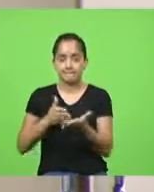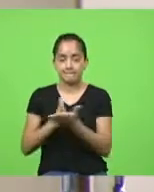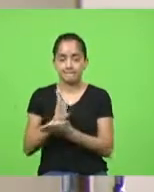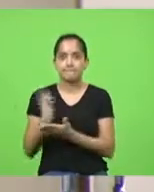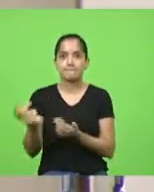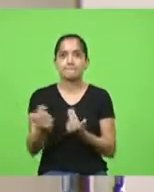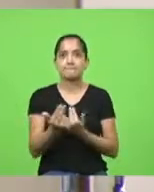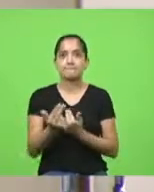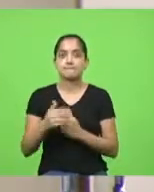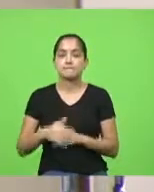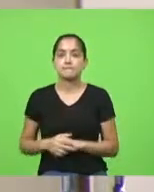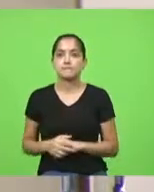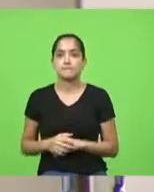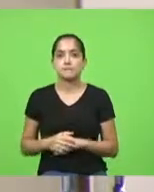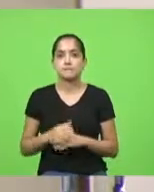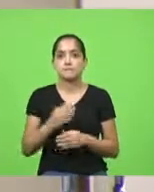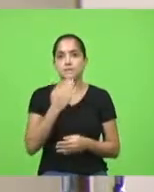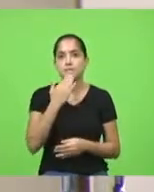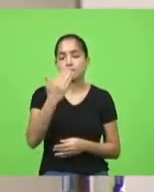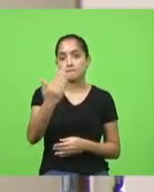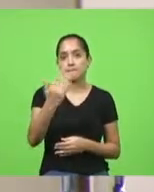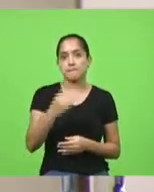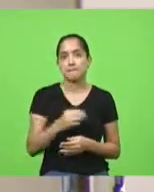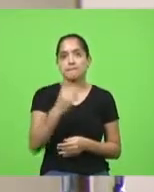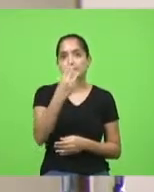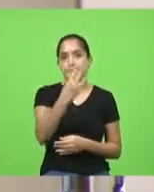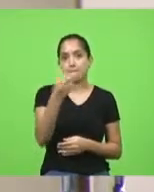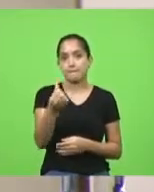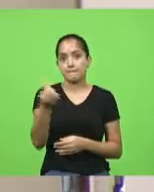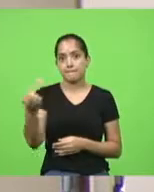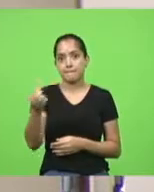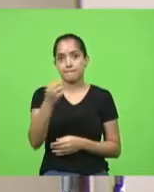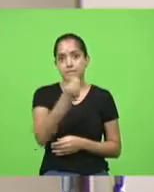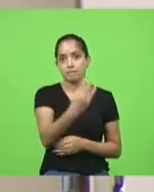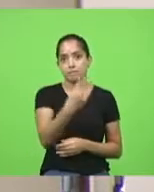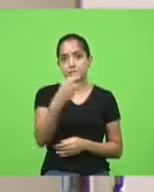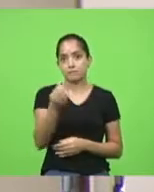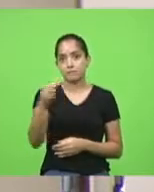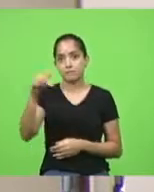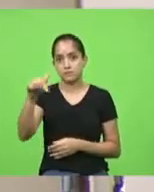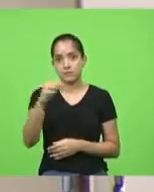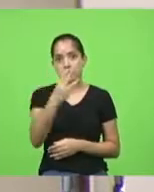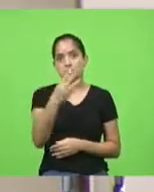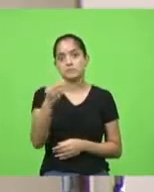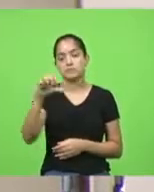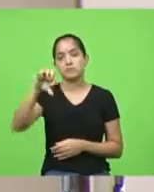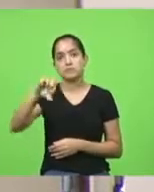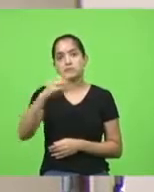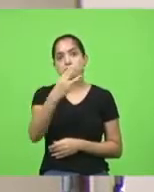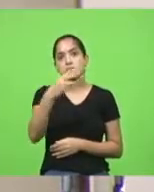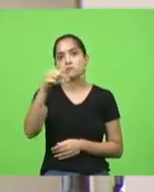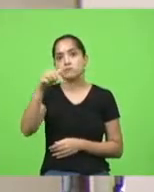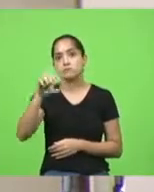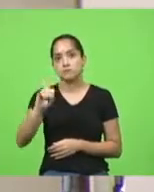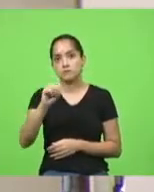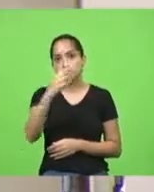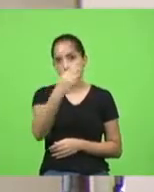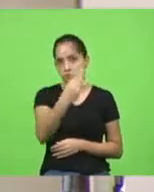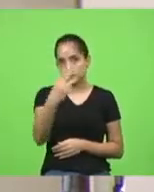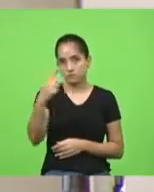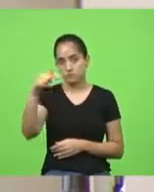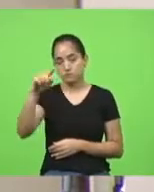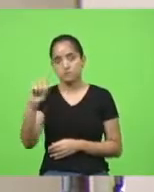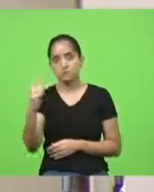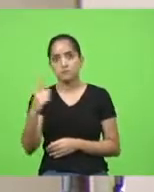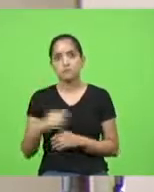por unanimidade. Requerimentos 366, 367, 368, 369, 370 e 371. Autor, deputado Valnei